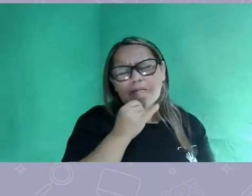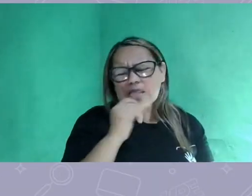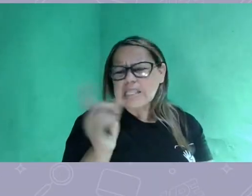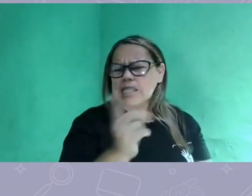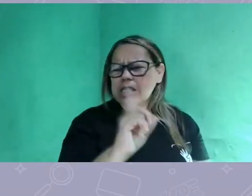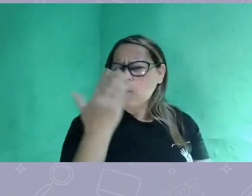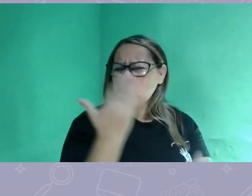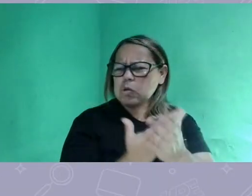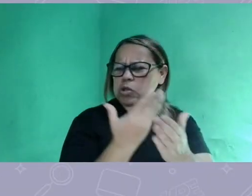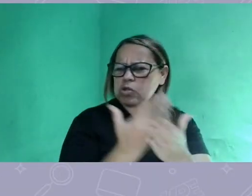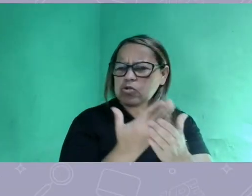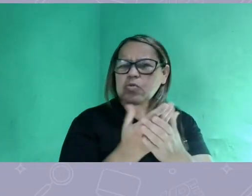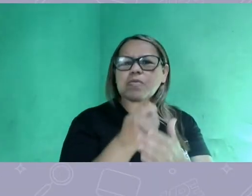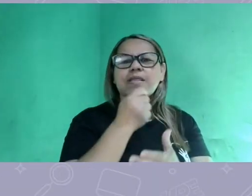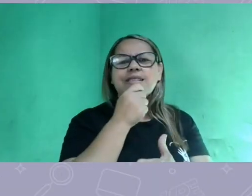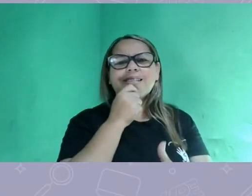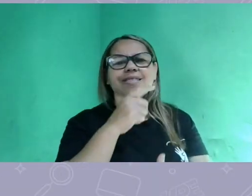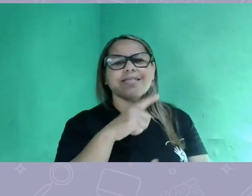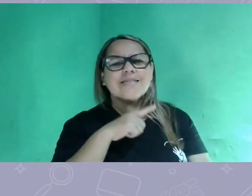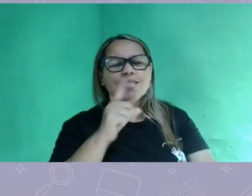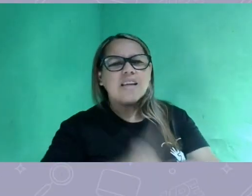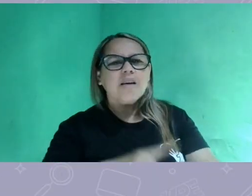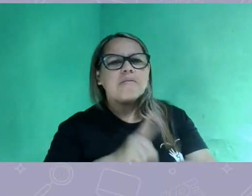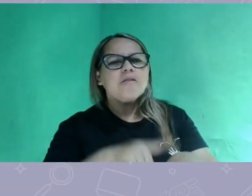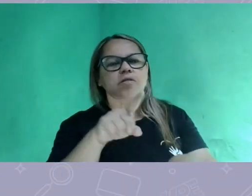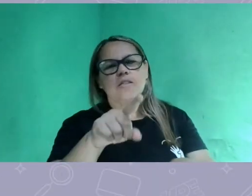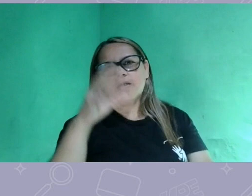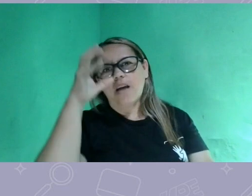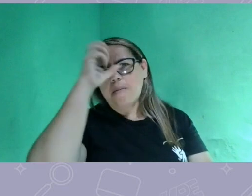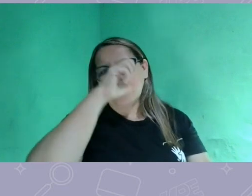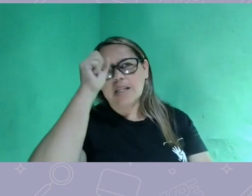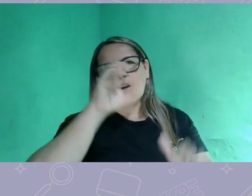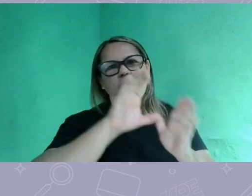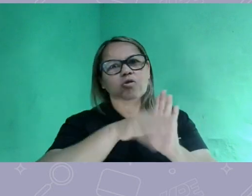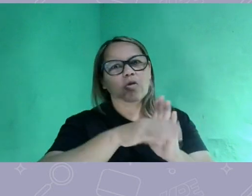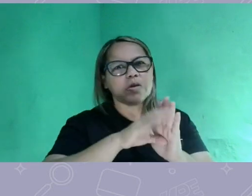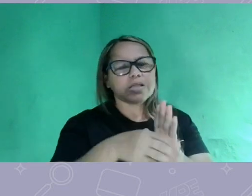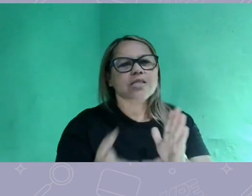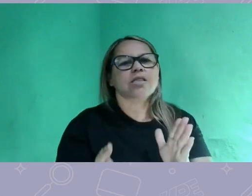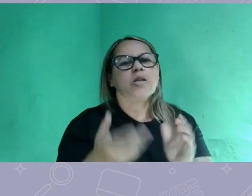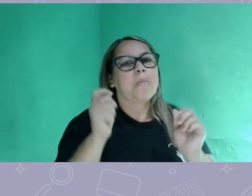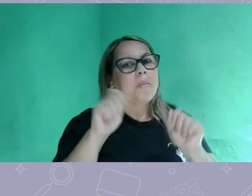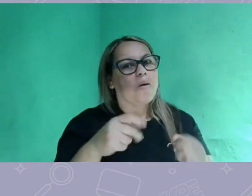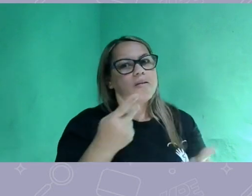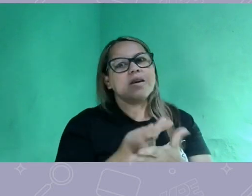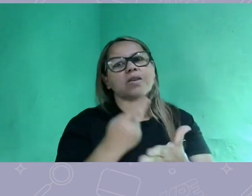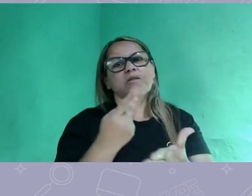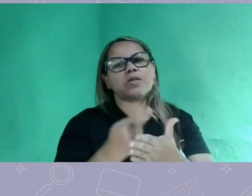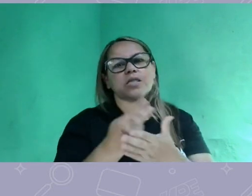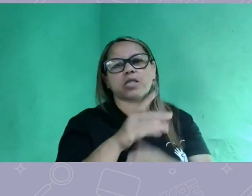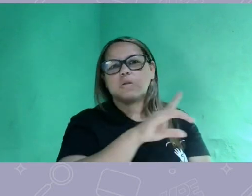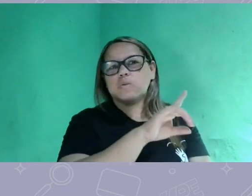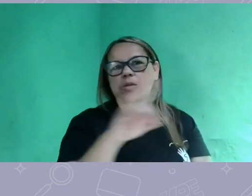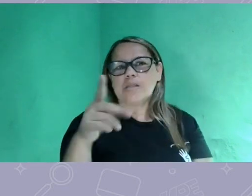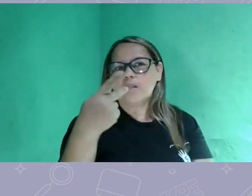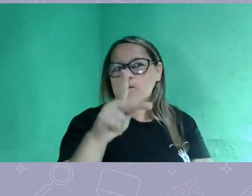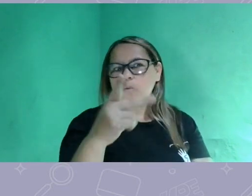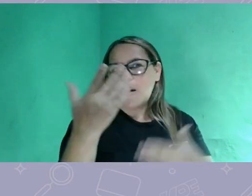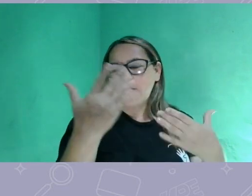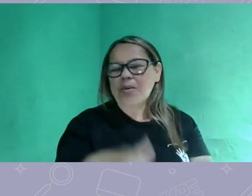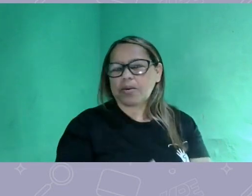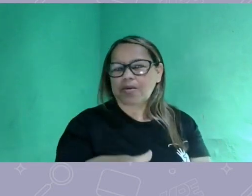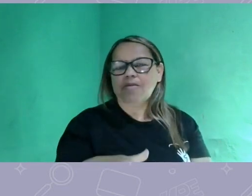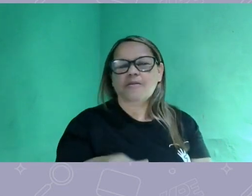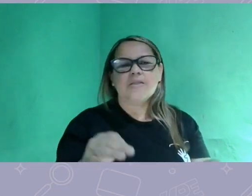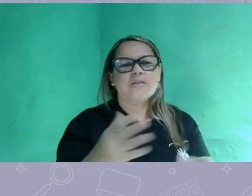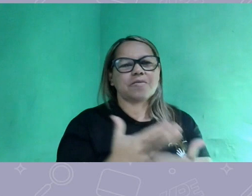estude ainda há tempo de você aprender alguns conceitos que podem ser cobrados na SUB no dia da sua prova e é isso eu fico por